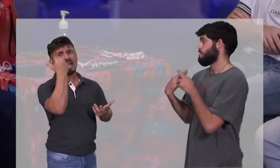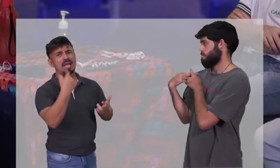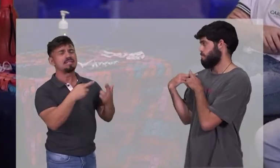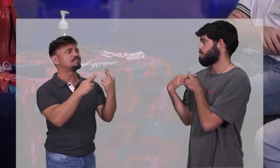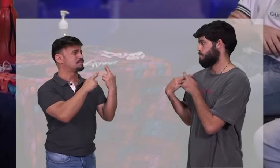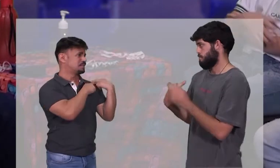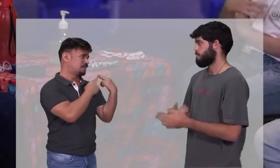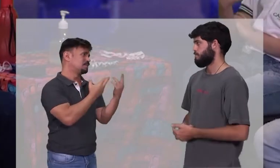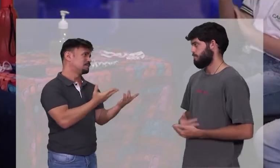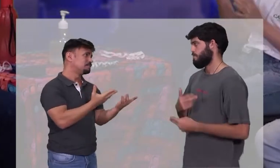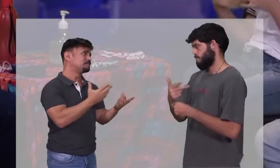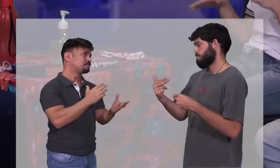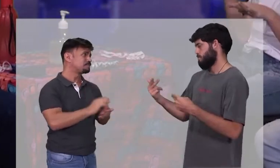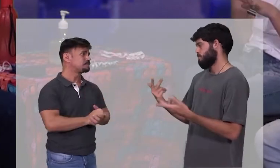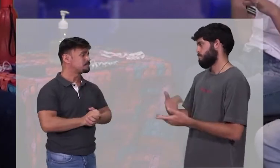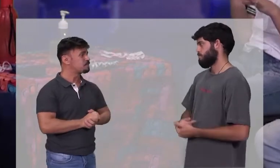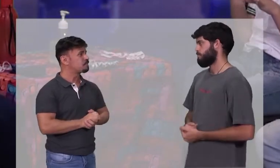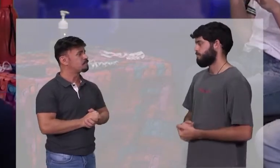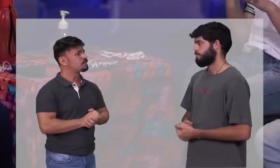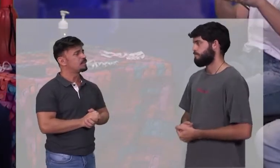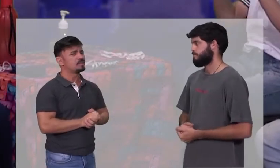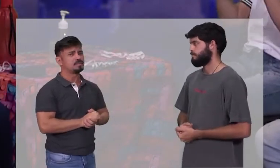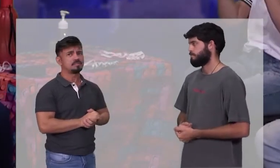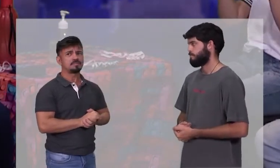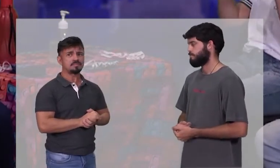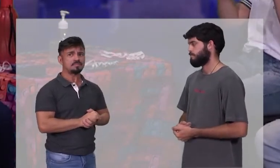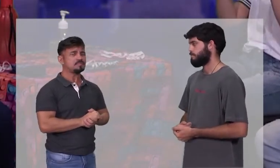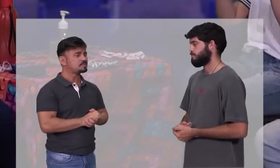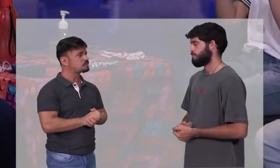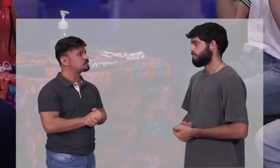pouquinho da responsabilidade. E essas coisas, mas... Me fala.